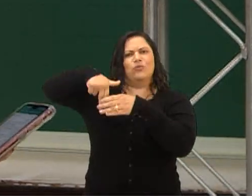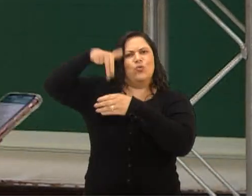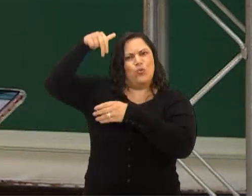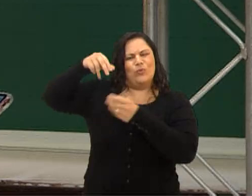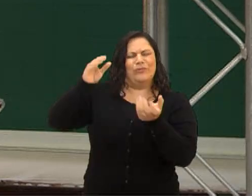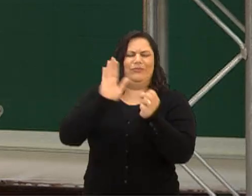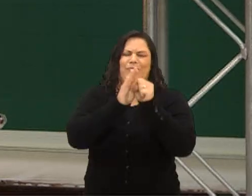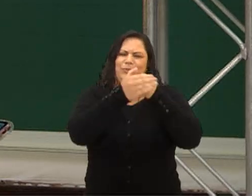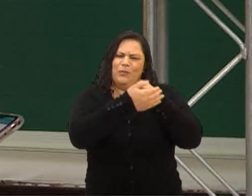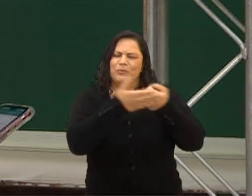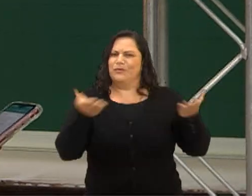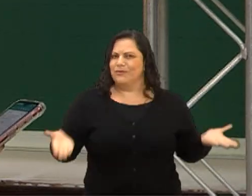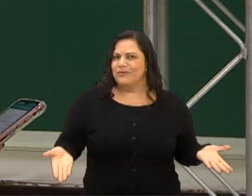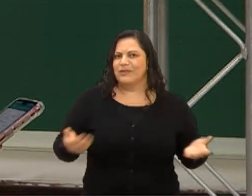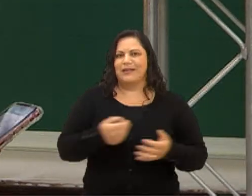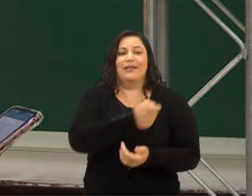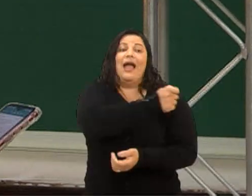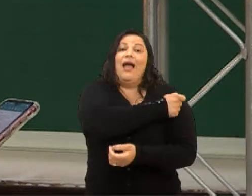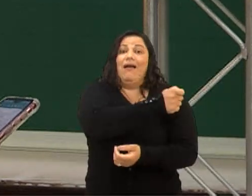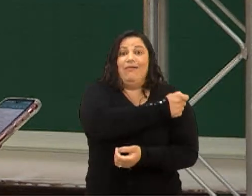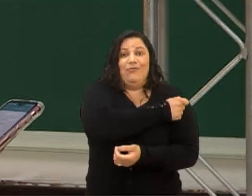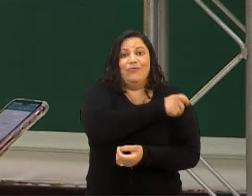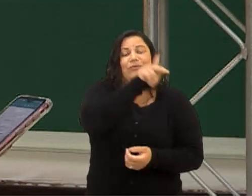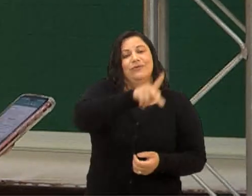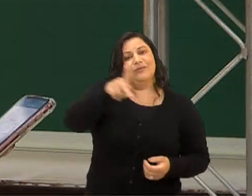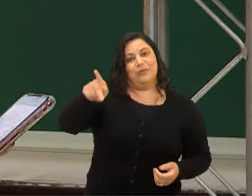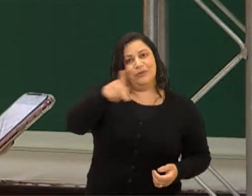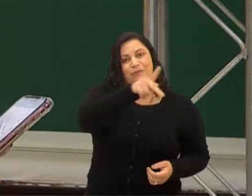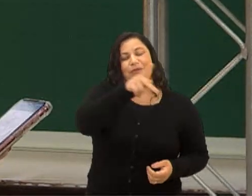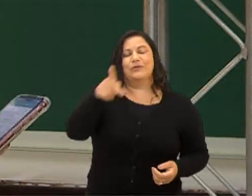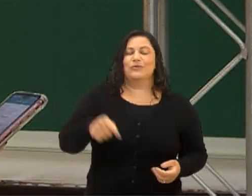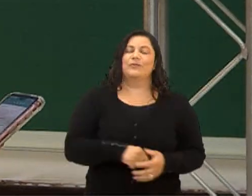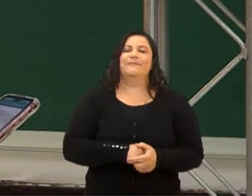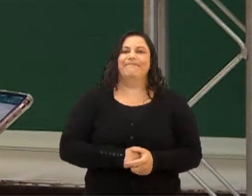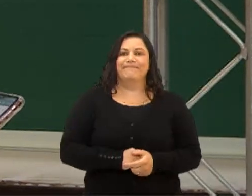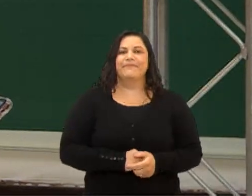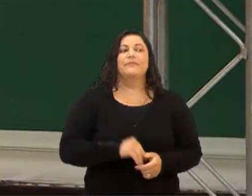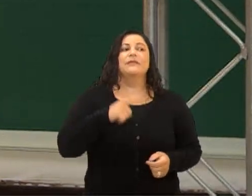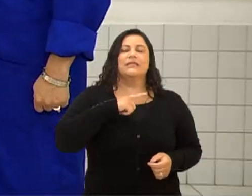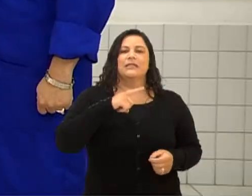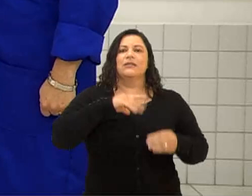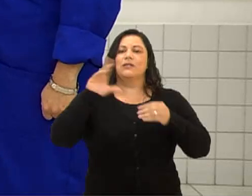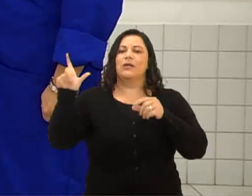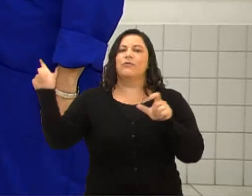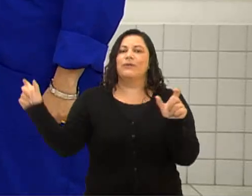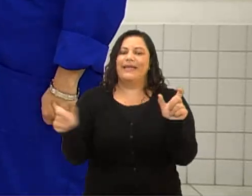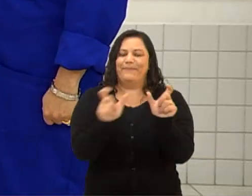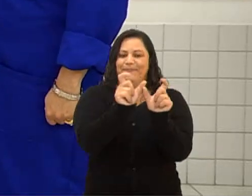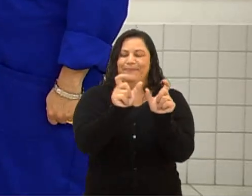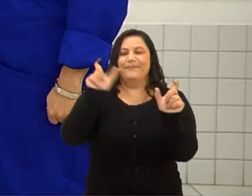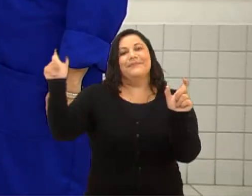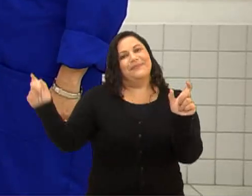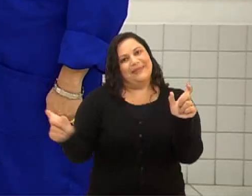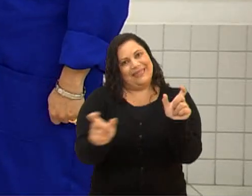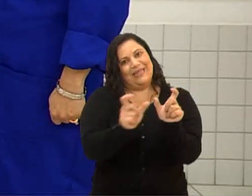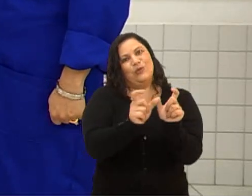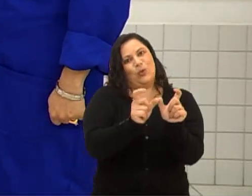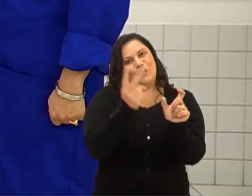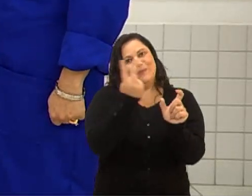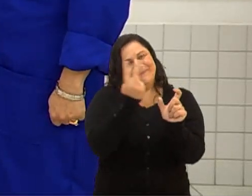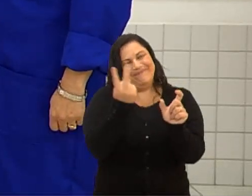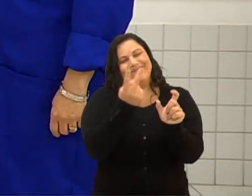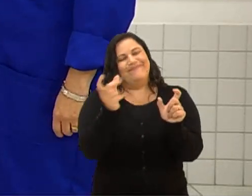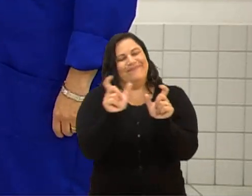sujeito? Alunos e professores. Consequentemente, eu tenho um sujeito composto. Né? Então, uma das